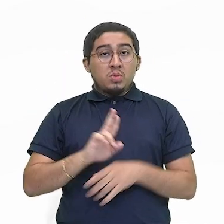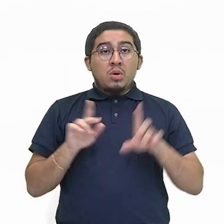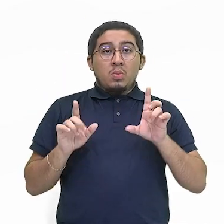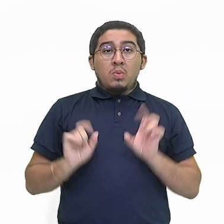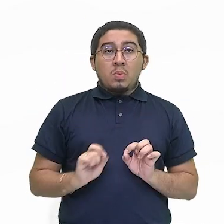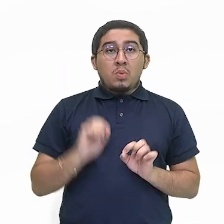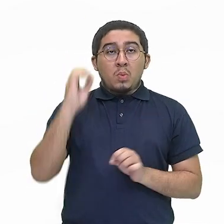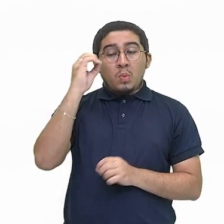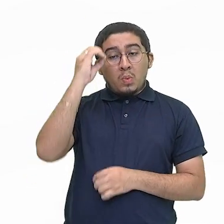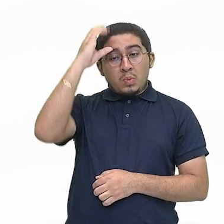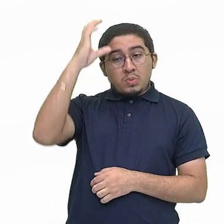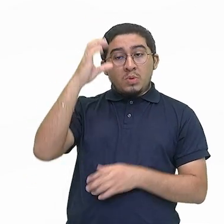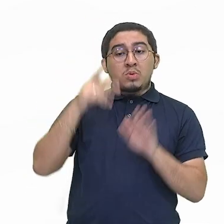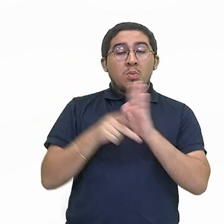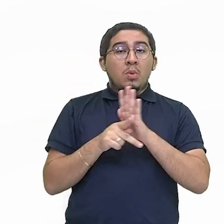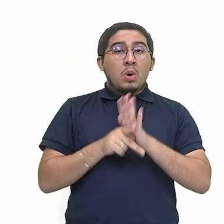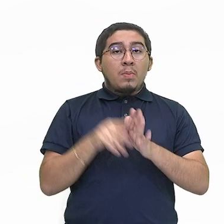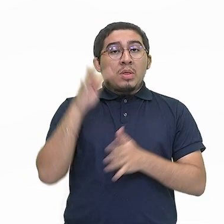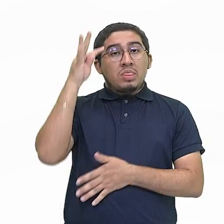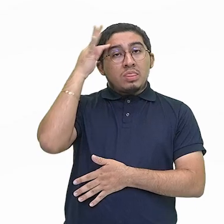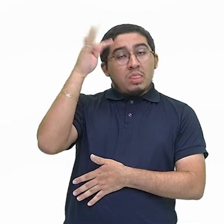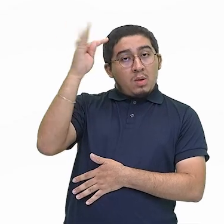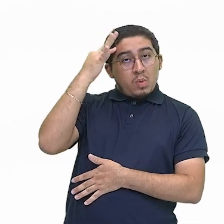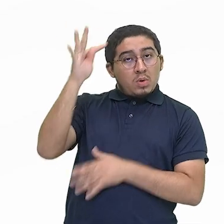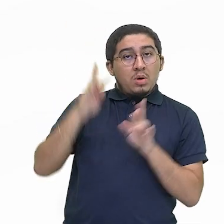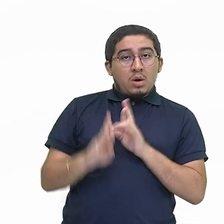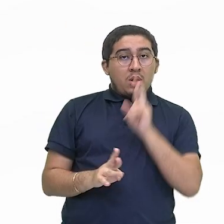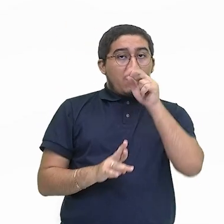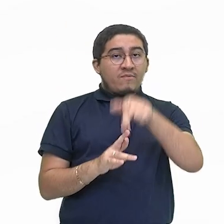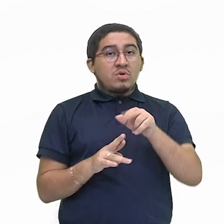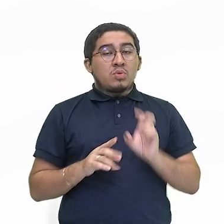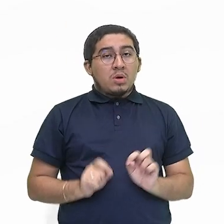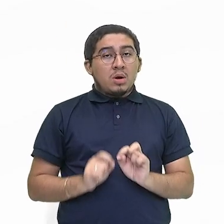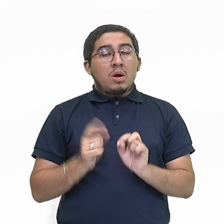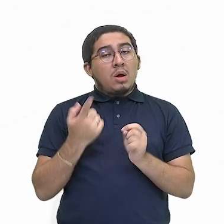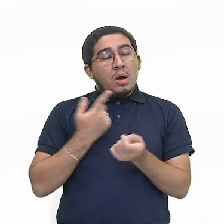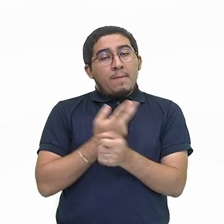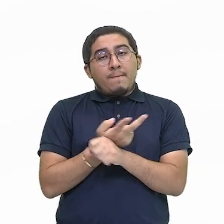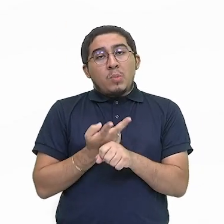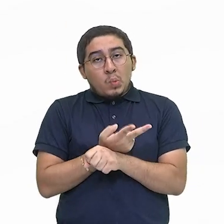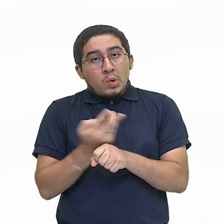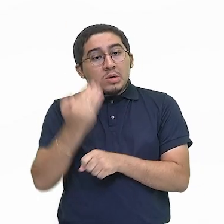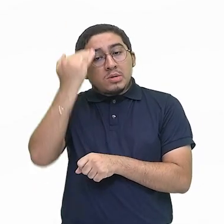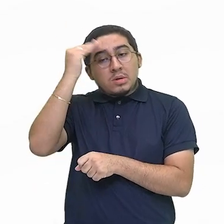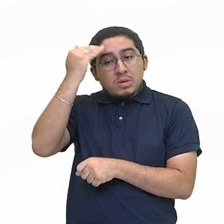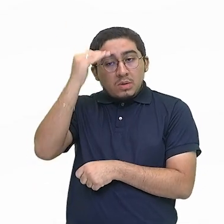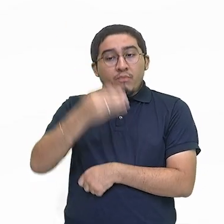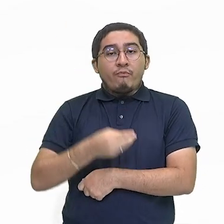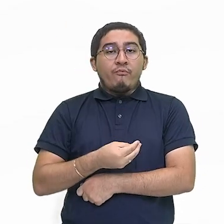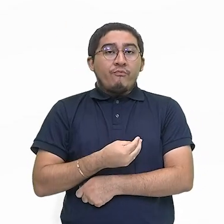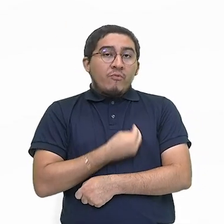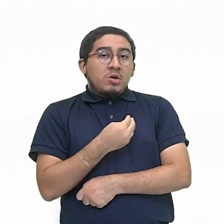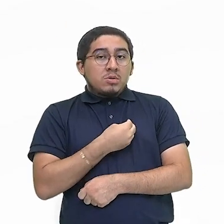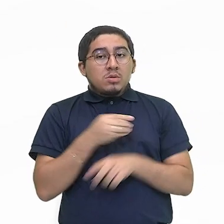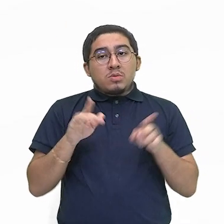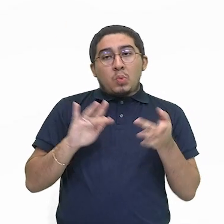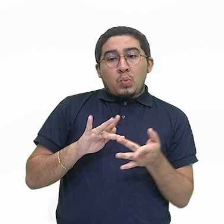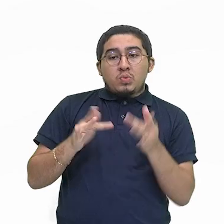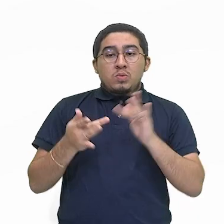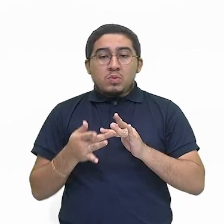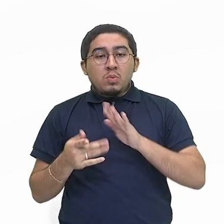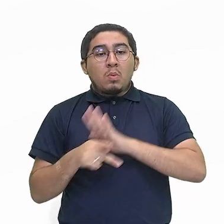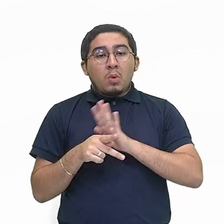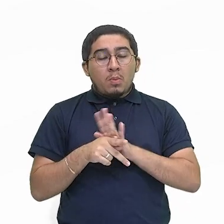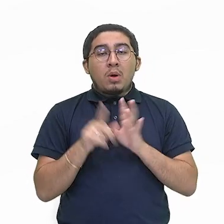conhecimento teológico, que está mais ligado aí à questão da busca do sentido da vida, né, da realidade aí que vai